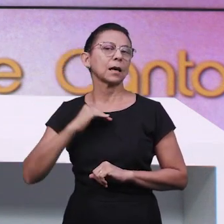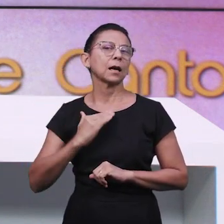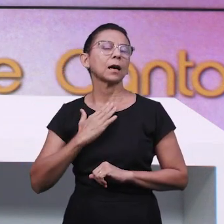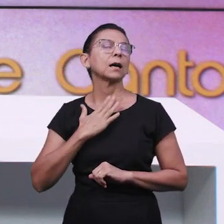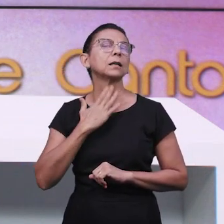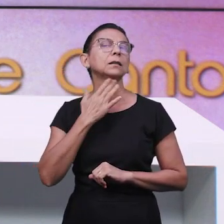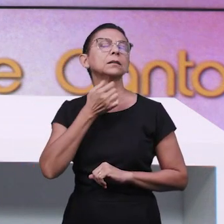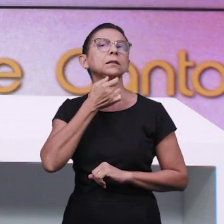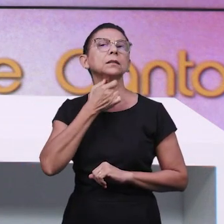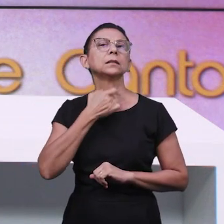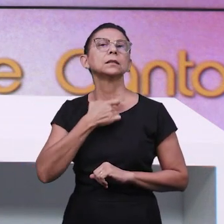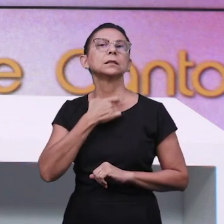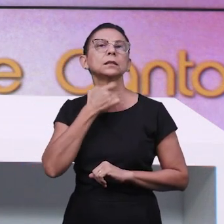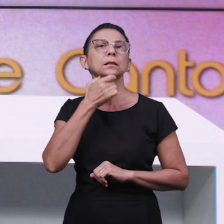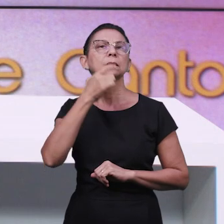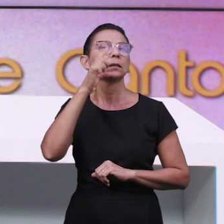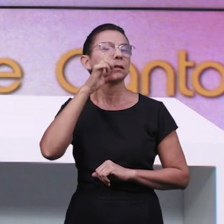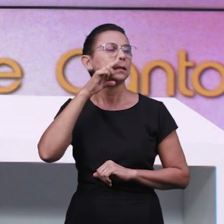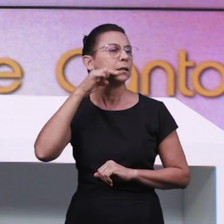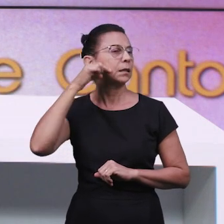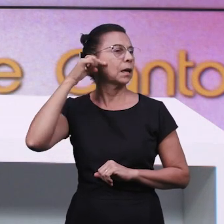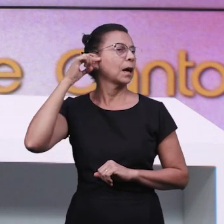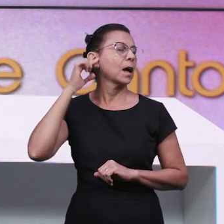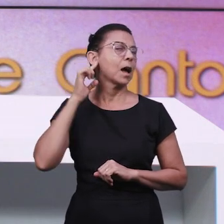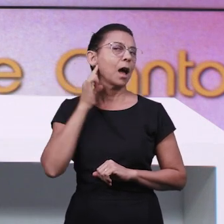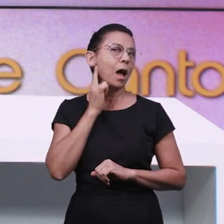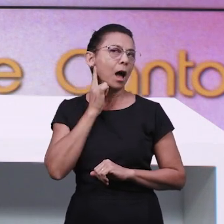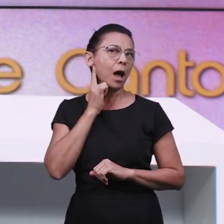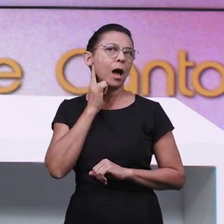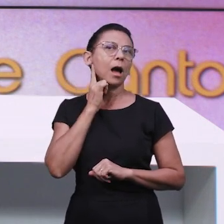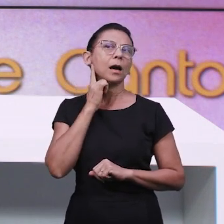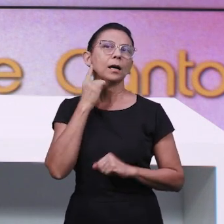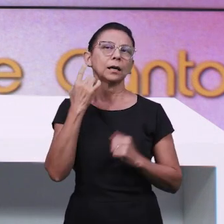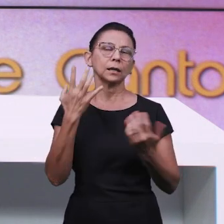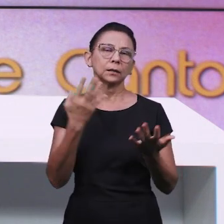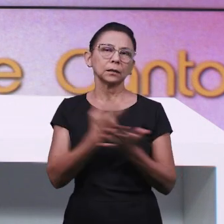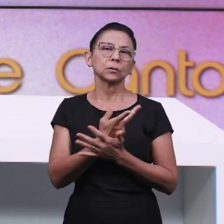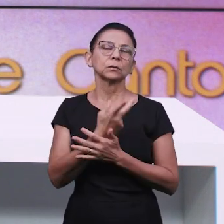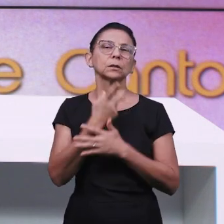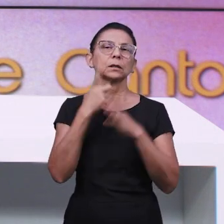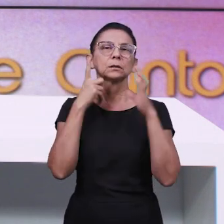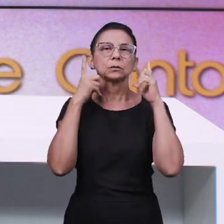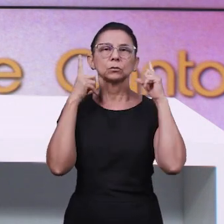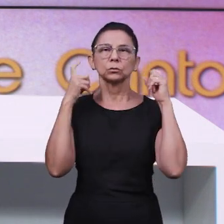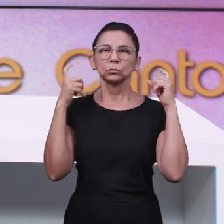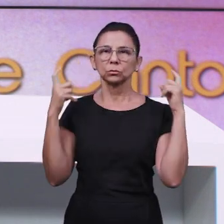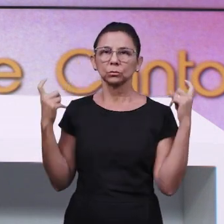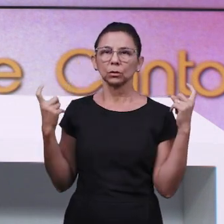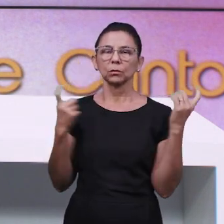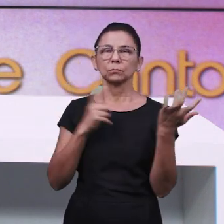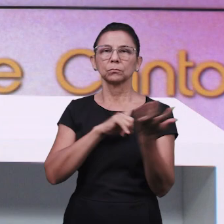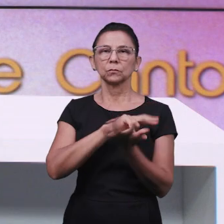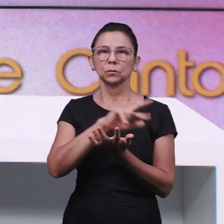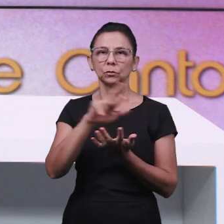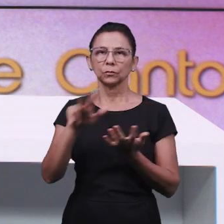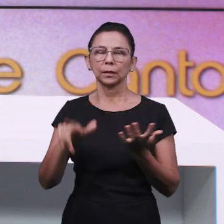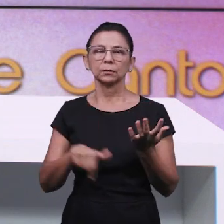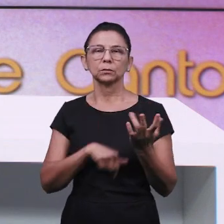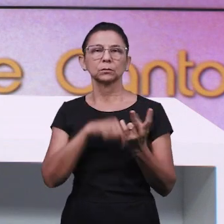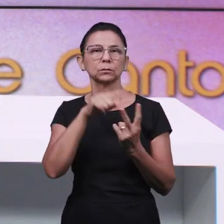eles encontram molde para o som que teve seu início aqui. Então vamos